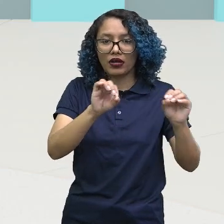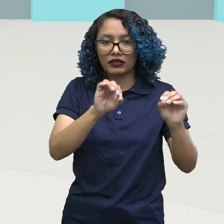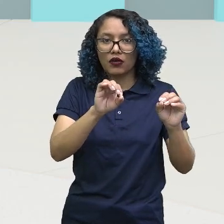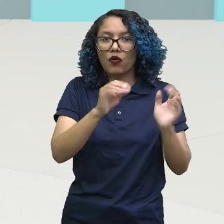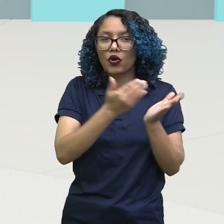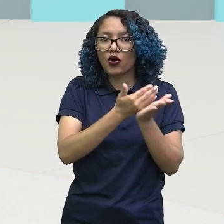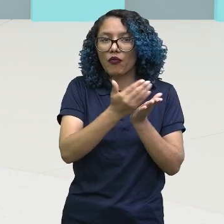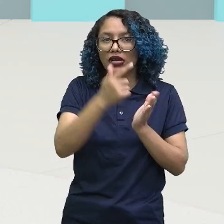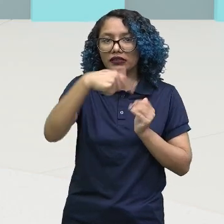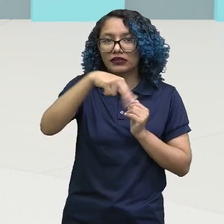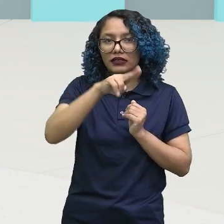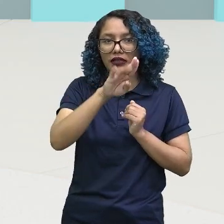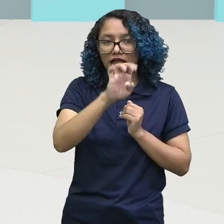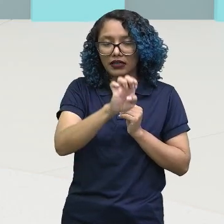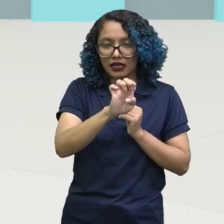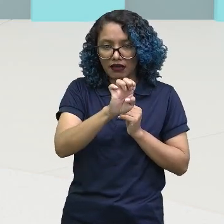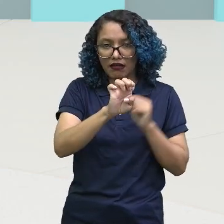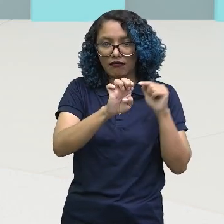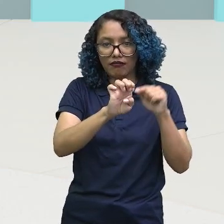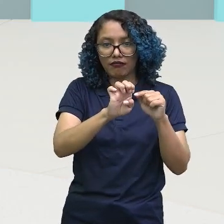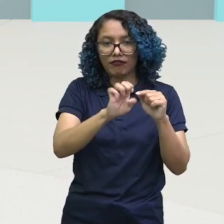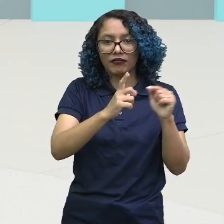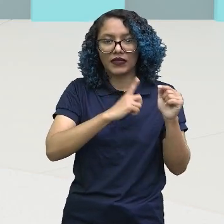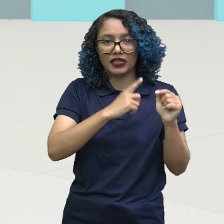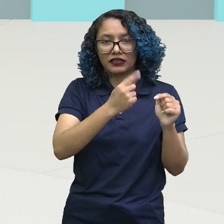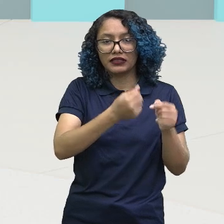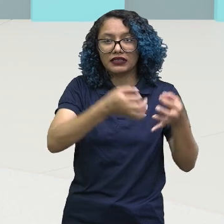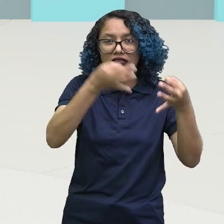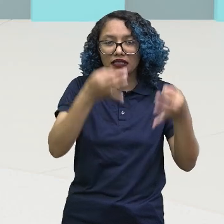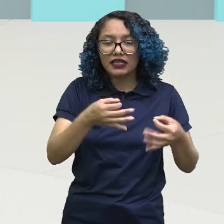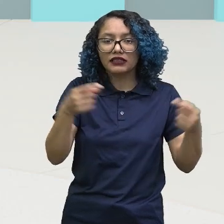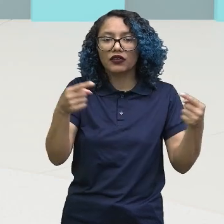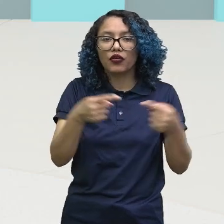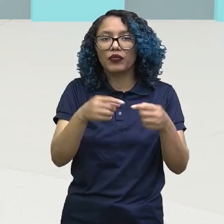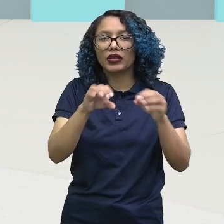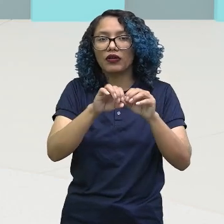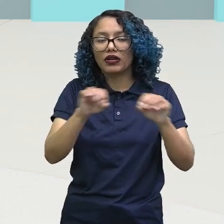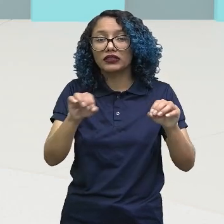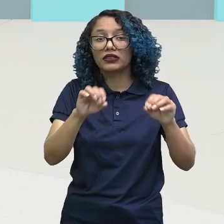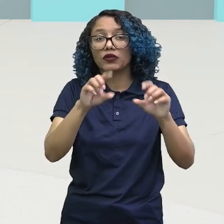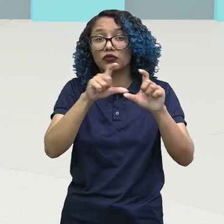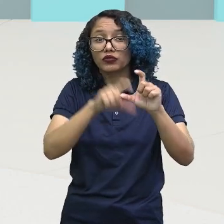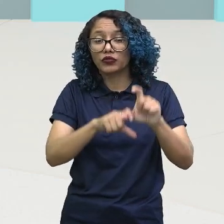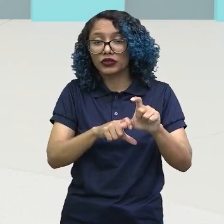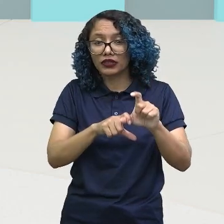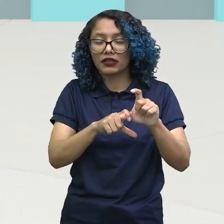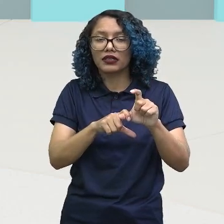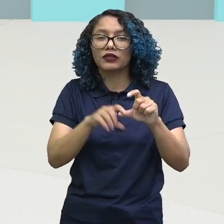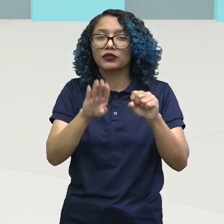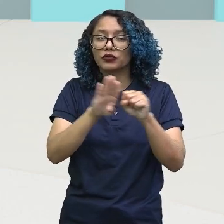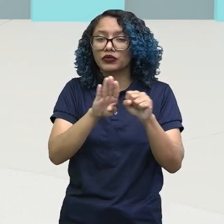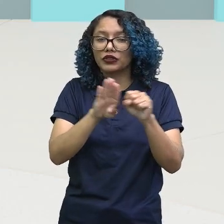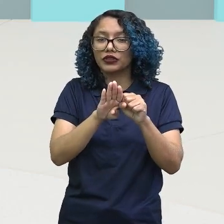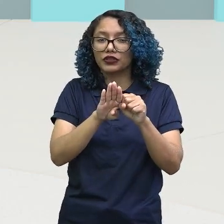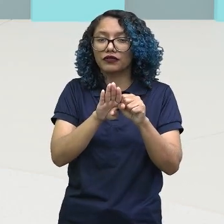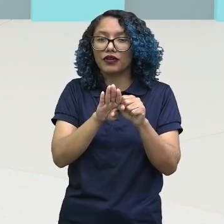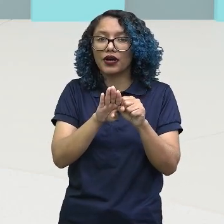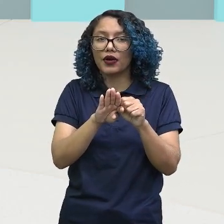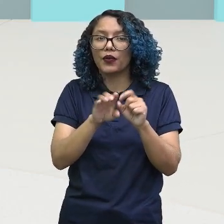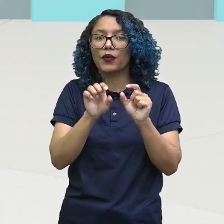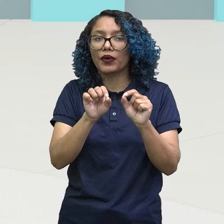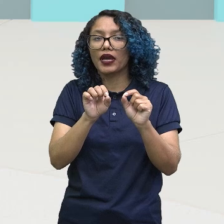pelo que tenhamos dinheiro, pode ter certeza de que isso é uma oração subordinada,